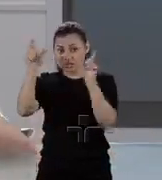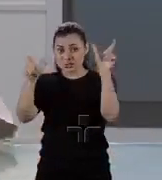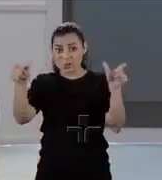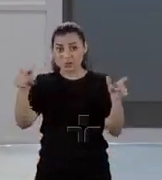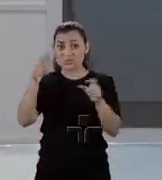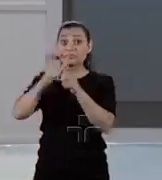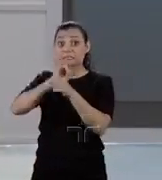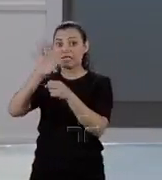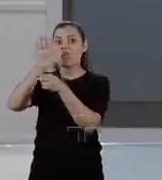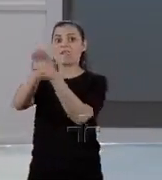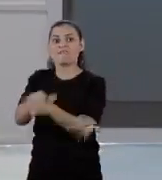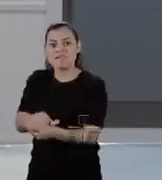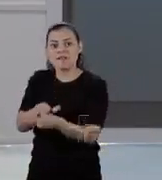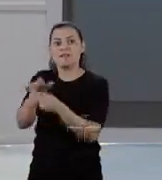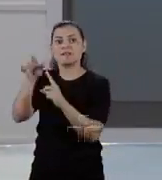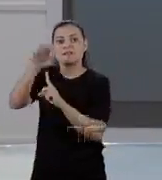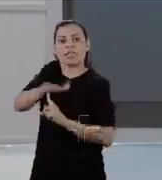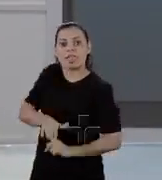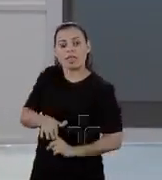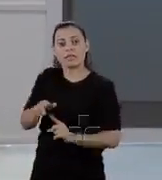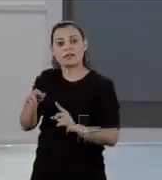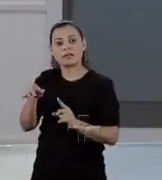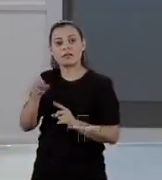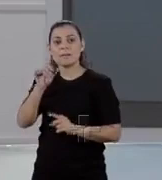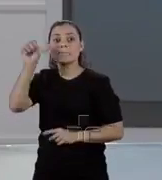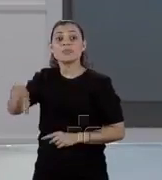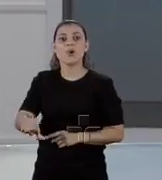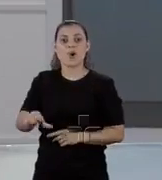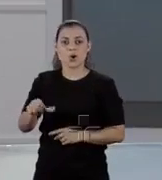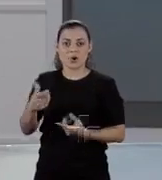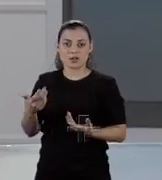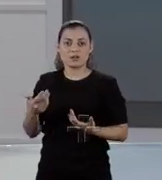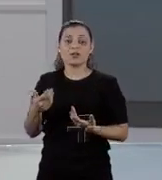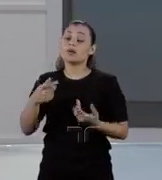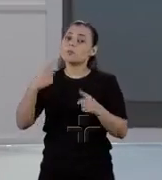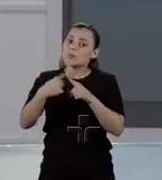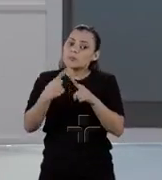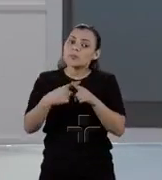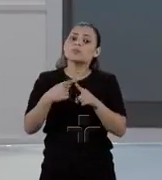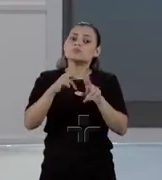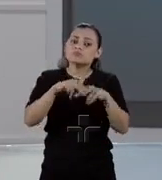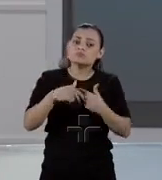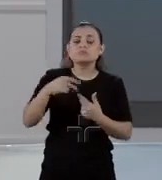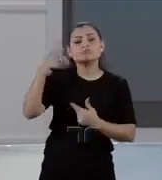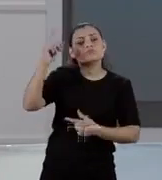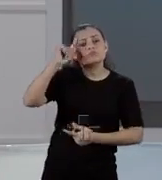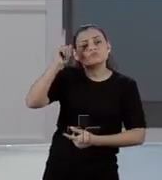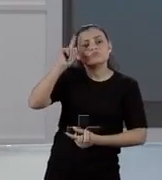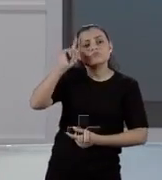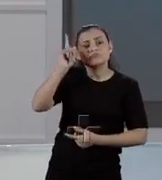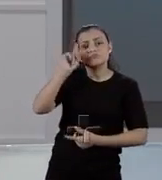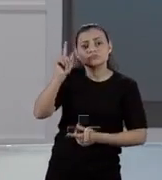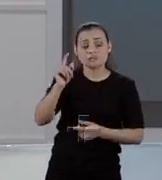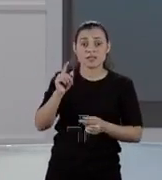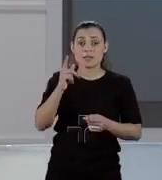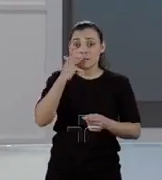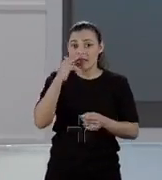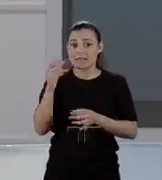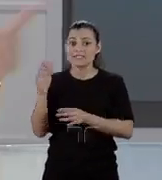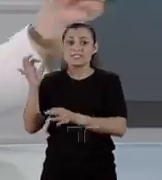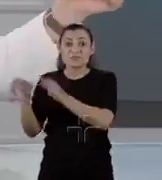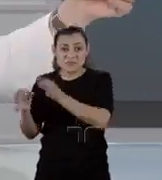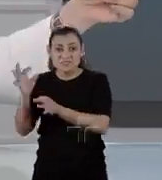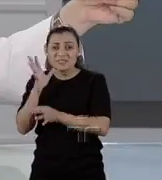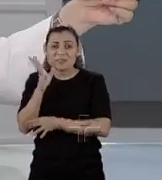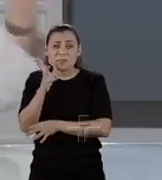violência. Então eu concordo com isso. Agora, eu acho que do ponto de vista das pessoas do dia a dia, como a temporalidade da justiça às vezes não